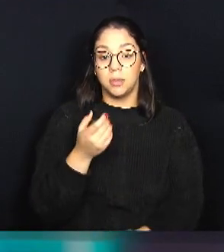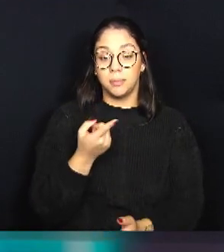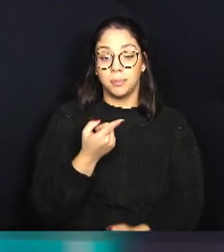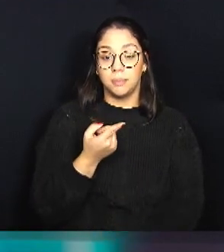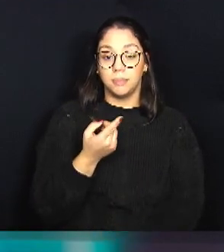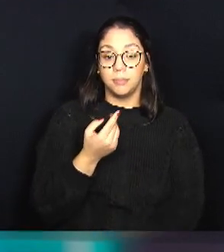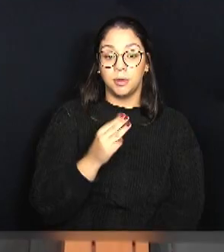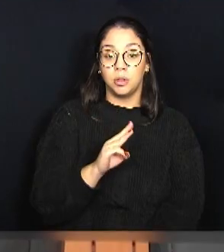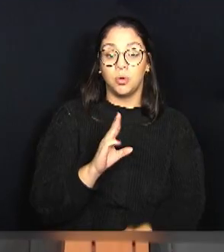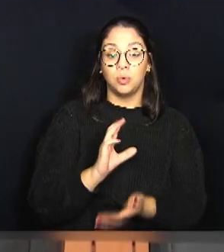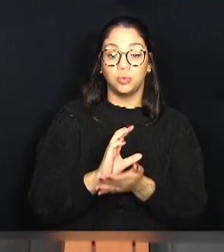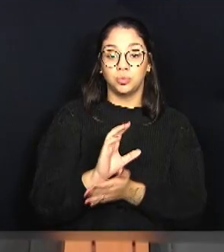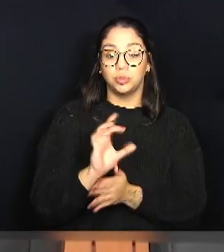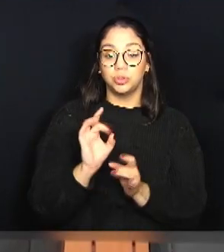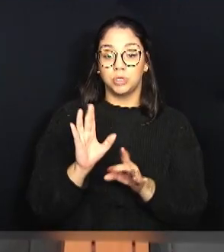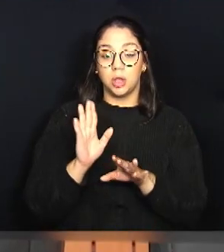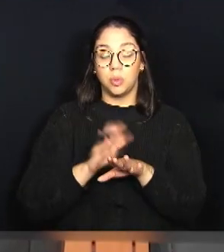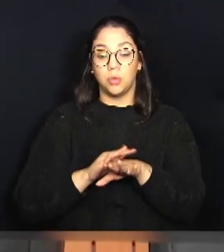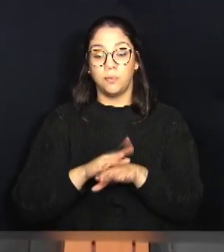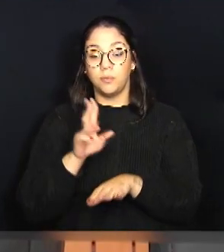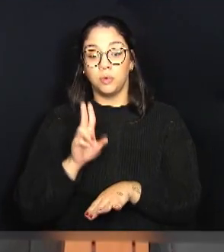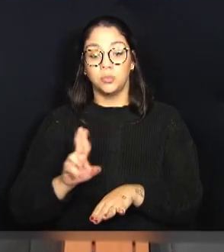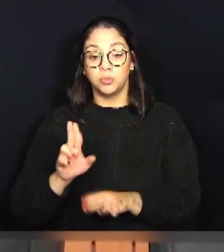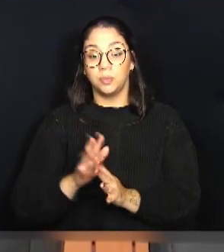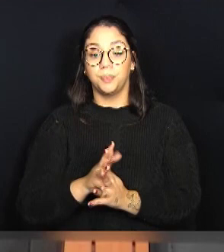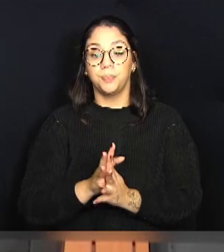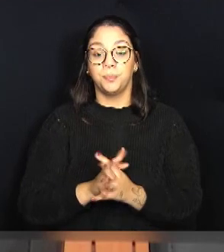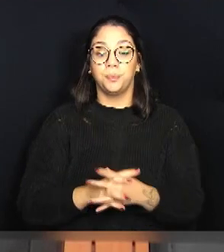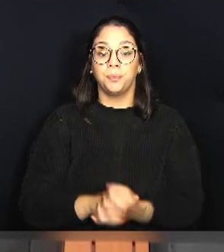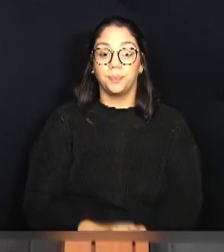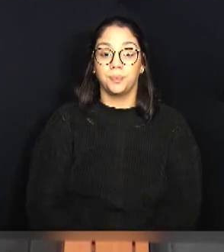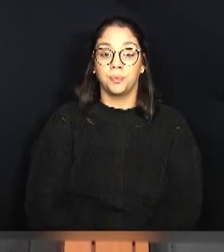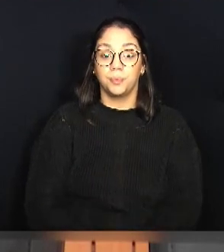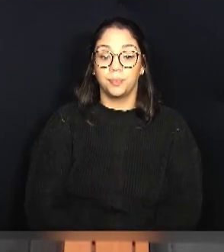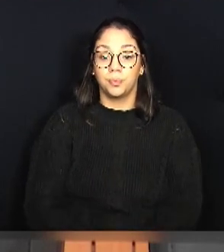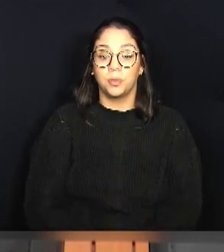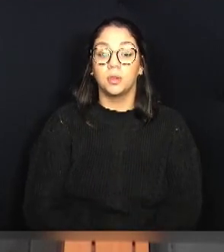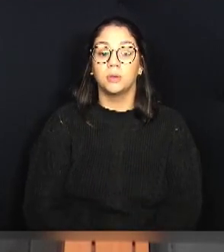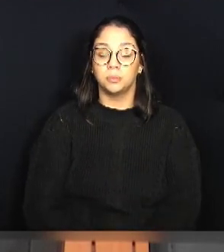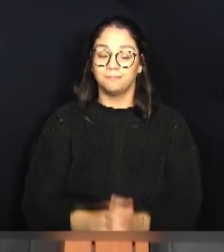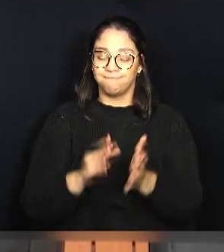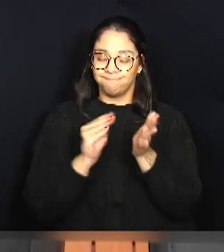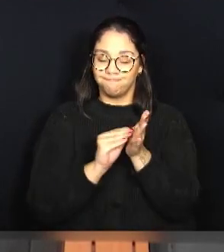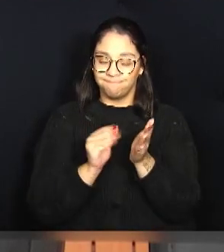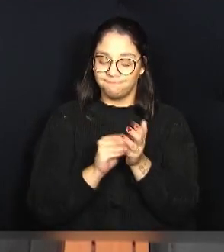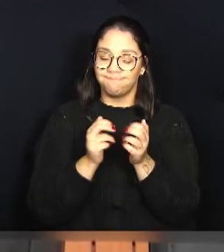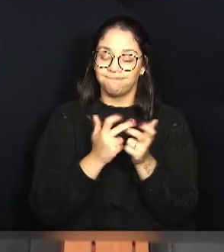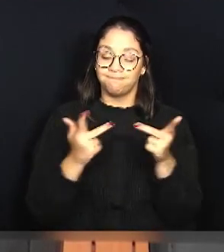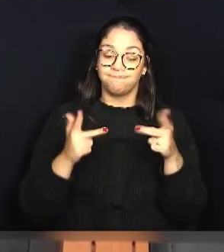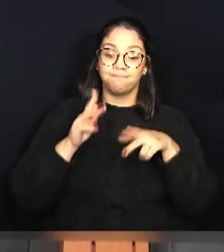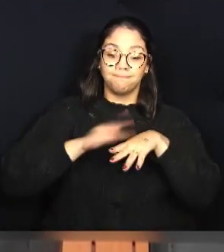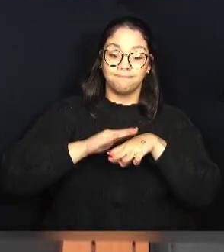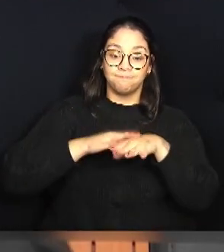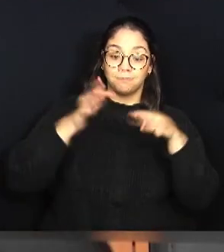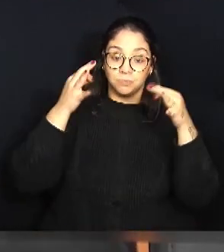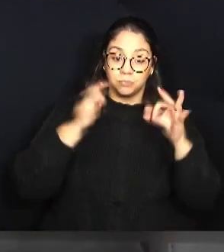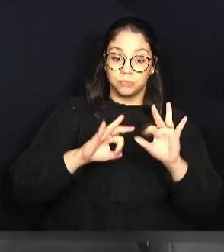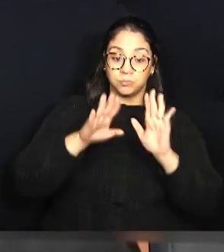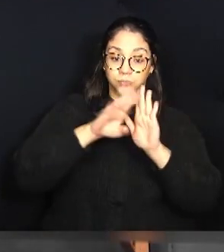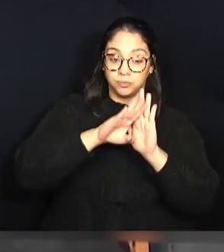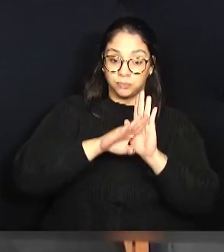36 mil reais. O secretário de Finanças salientou que ainda há muito o que fazer para o cumprimento das medidas.